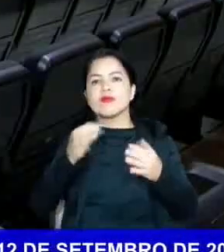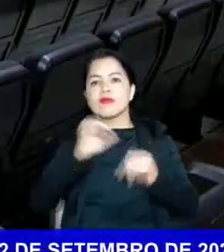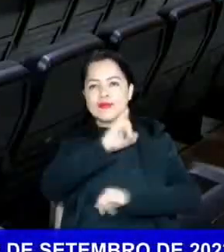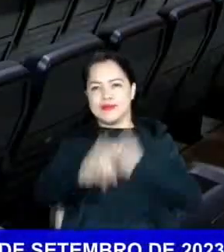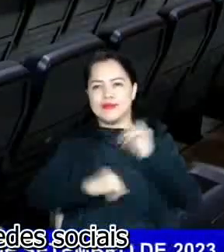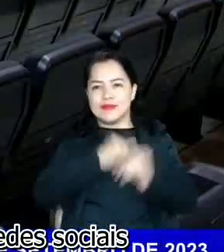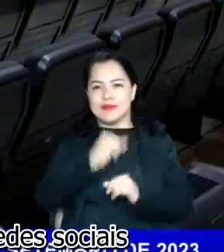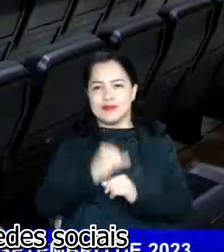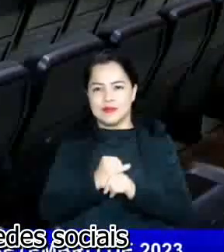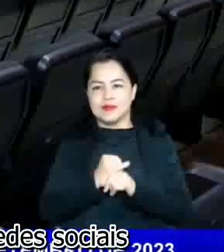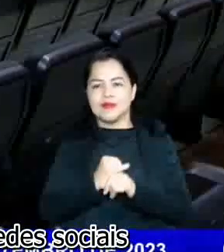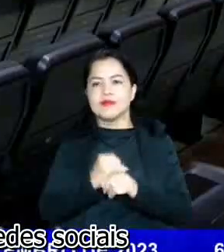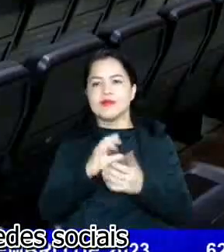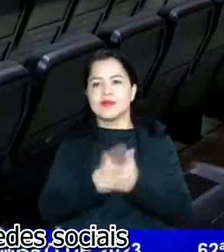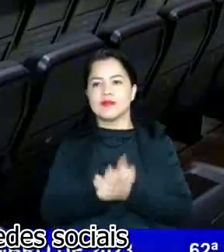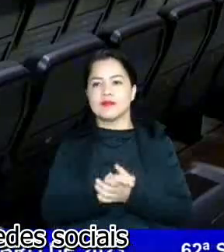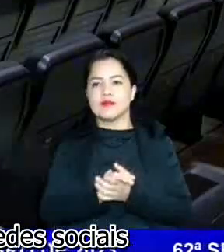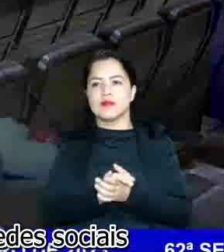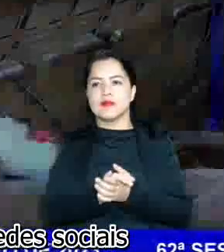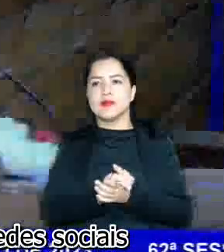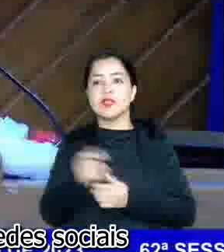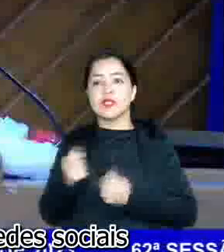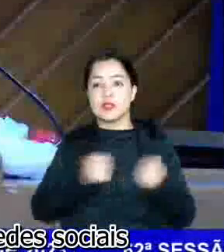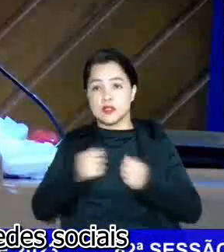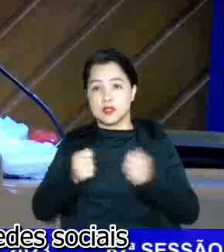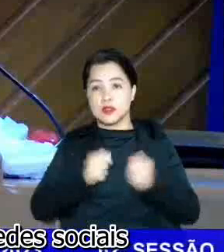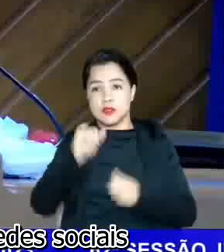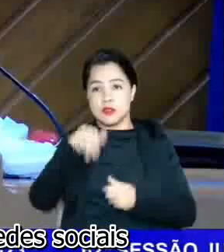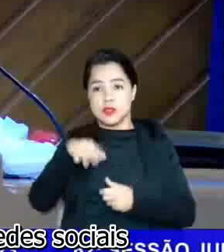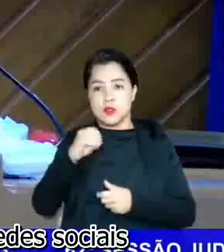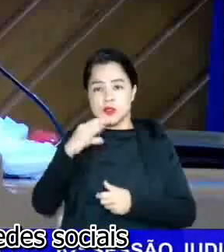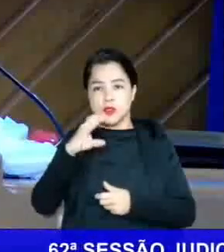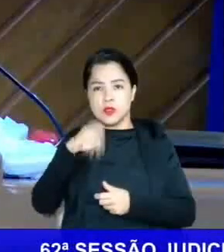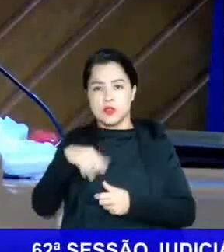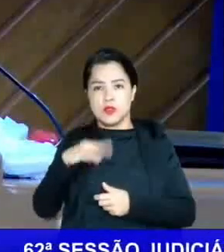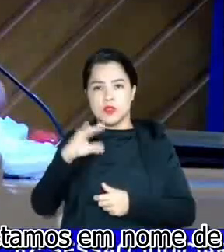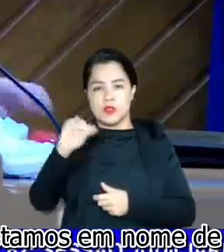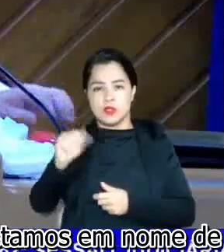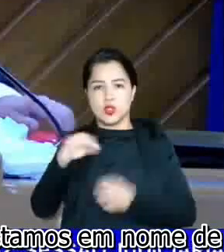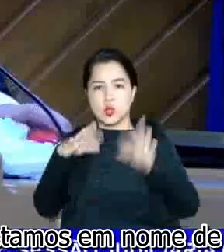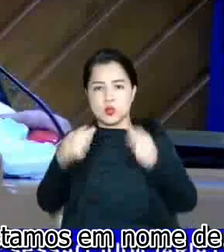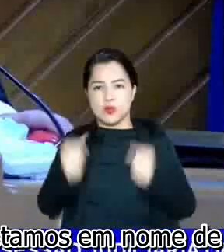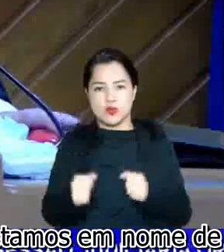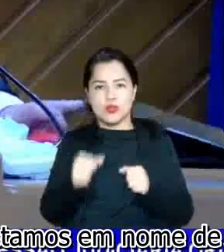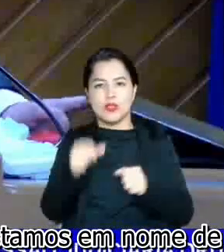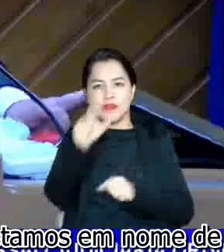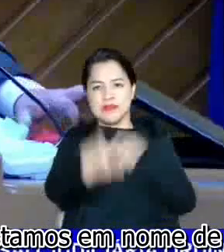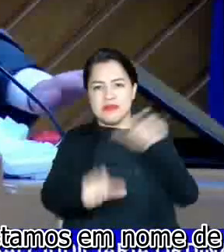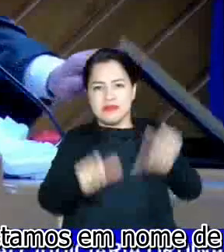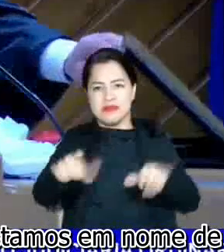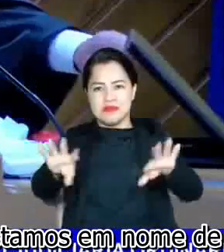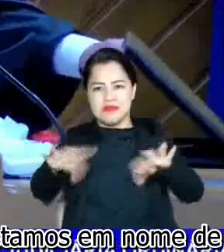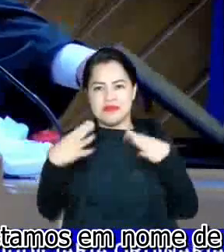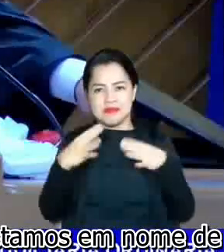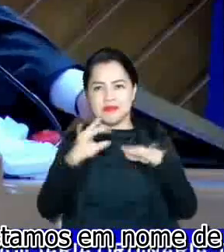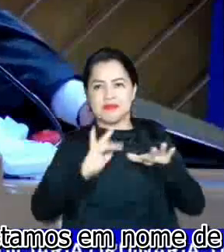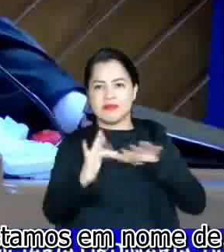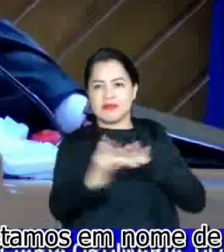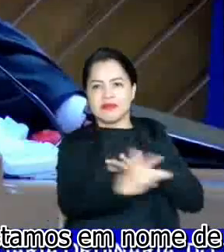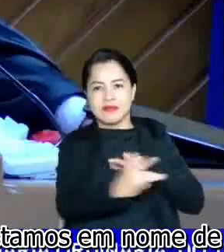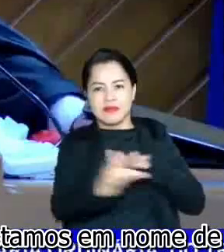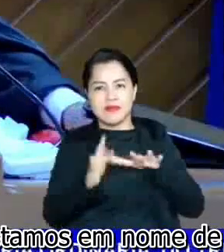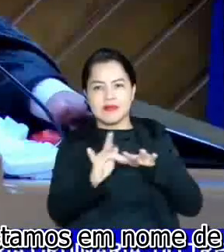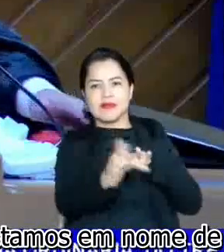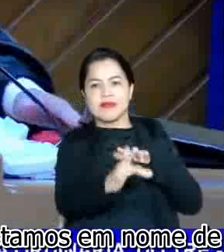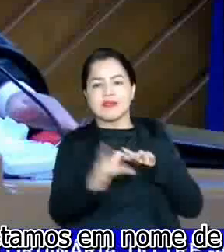doutor Inocêncio e todos que nos acompanham pelas redes Na sociais. tela, o desembargador é sempre bom João tê-los, Lages. é sempre bom prestar